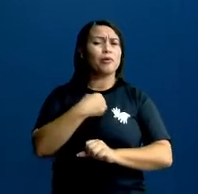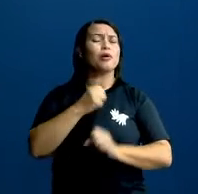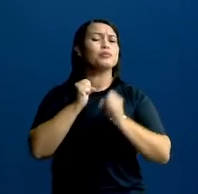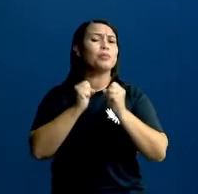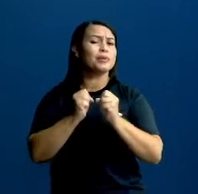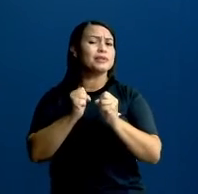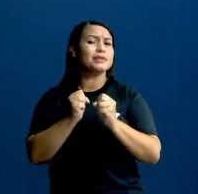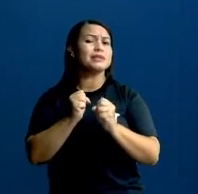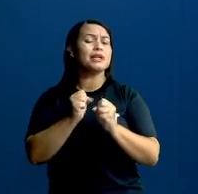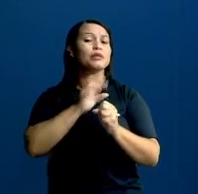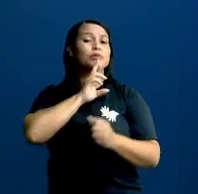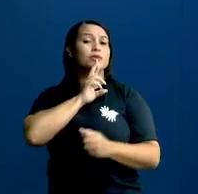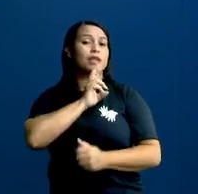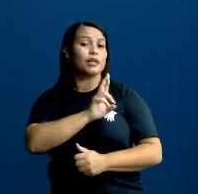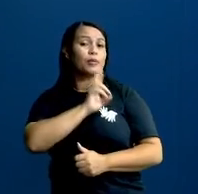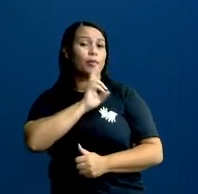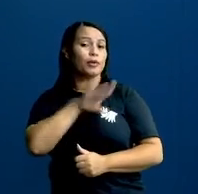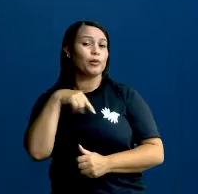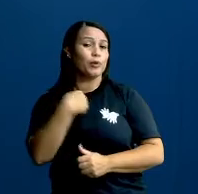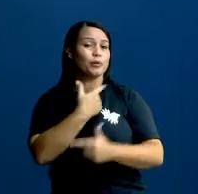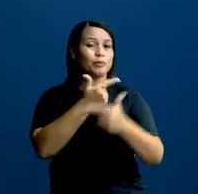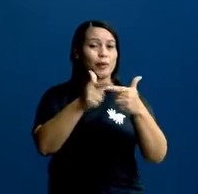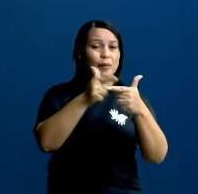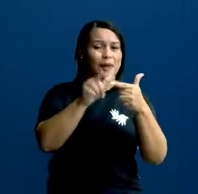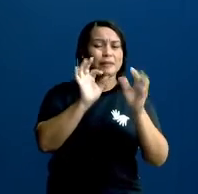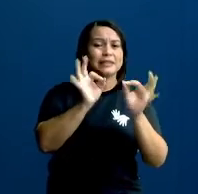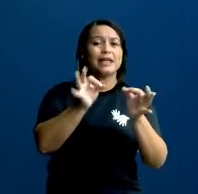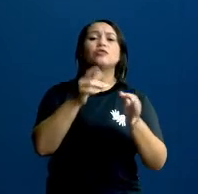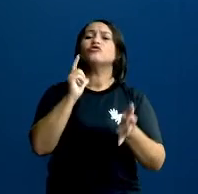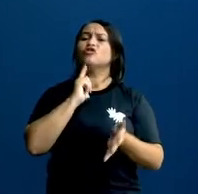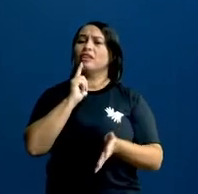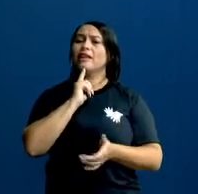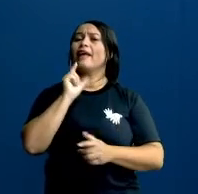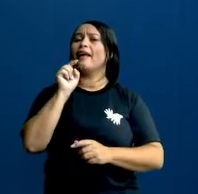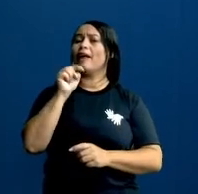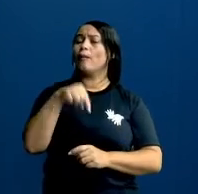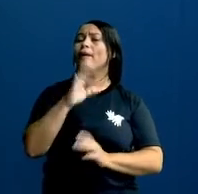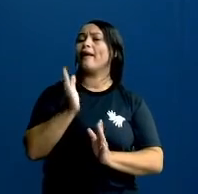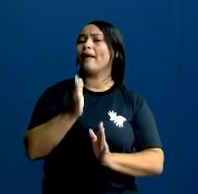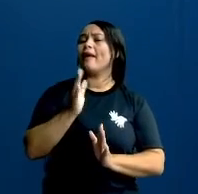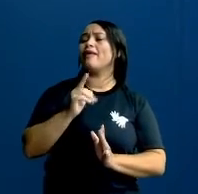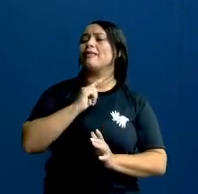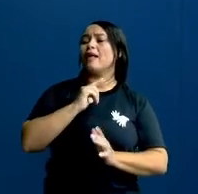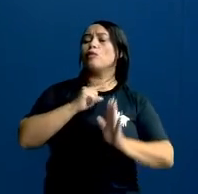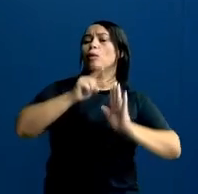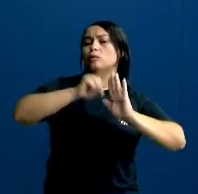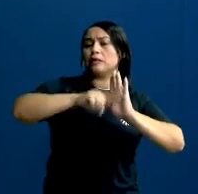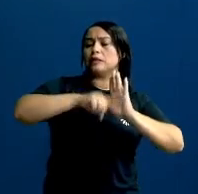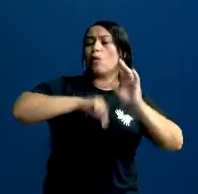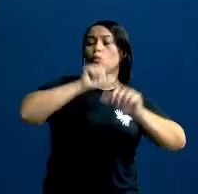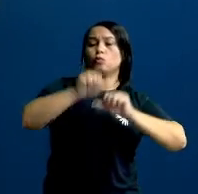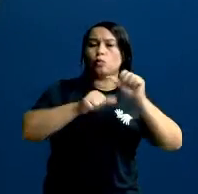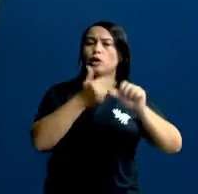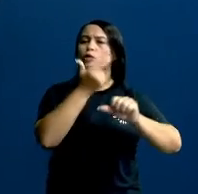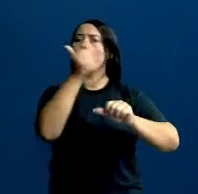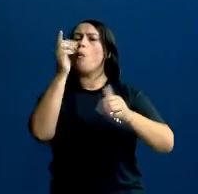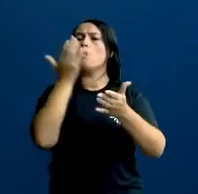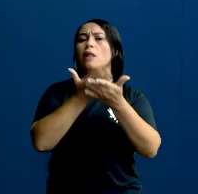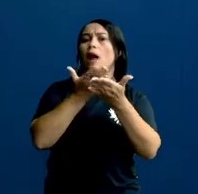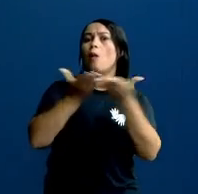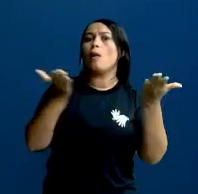poder responder o nosso problema, né? A gente já trouxe aqui a subtração com trocas em uma outra aula e aí eu